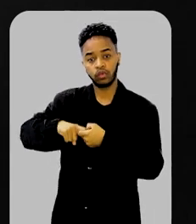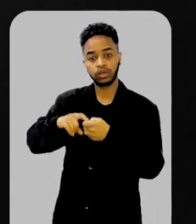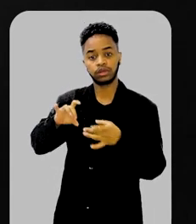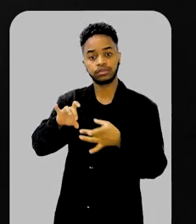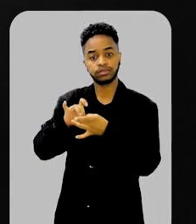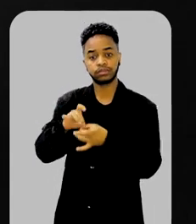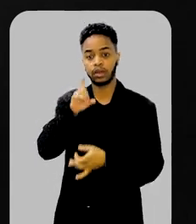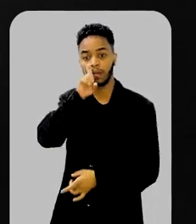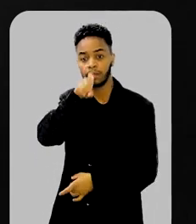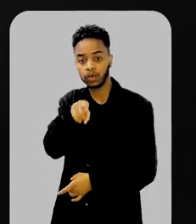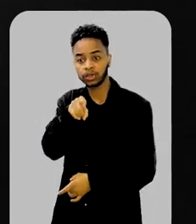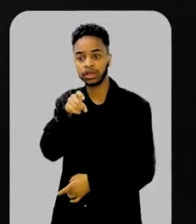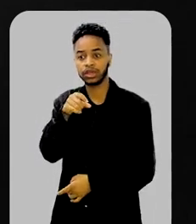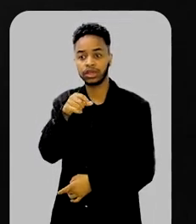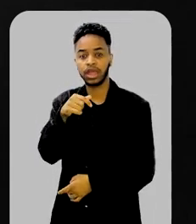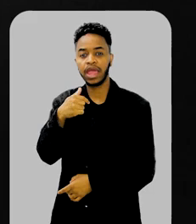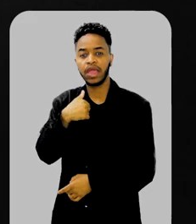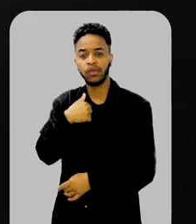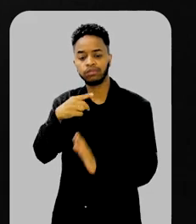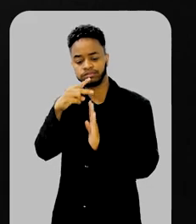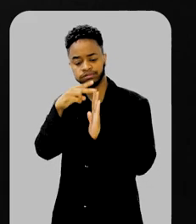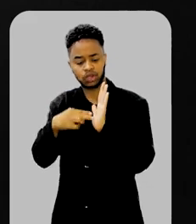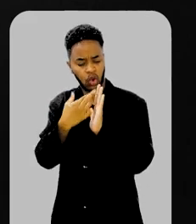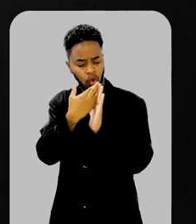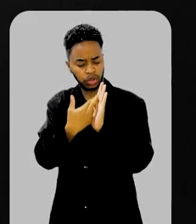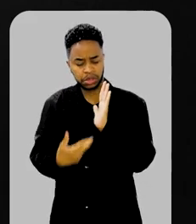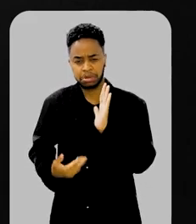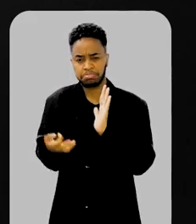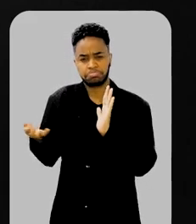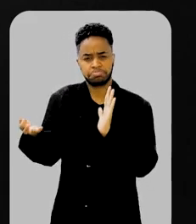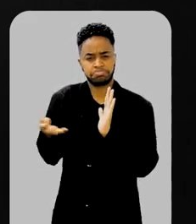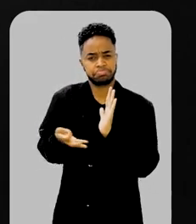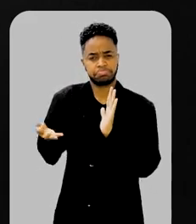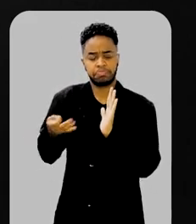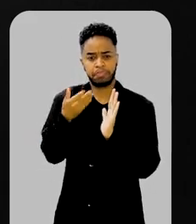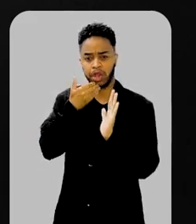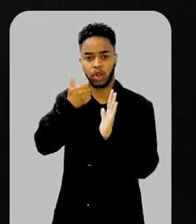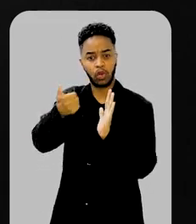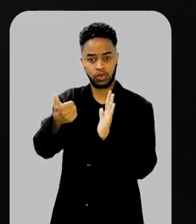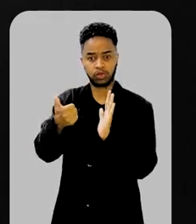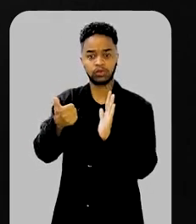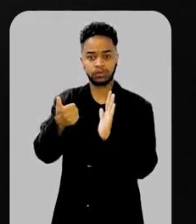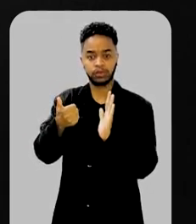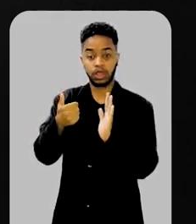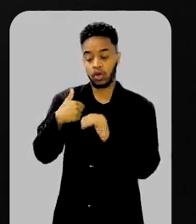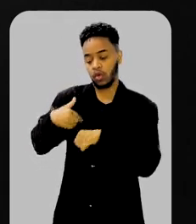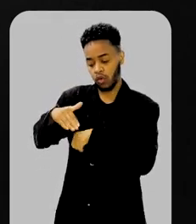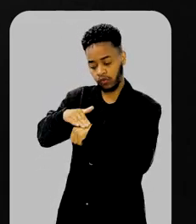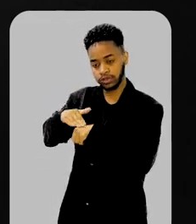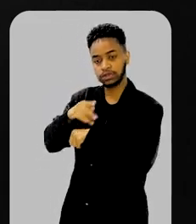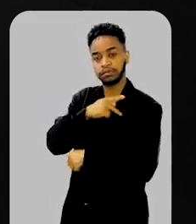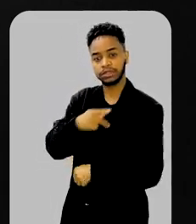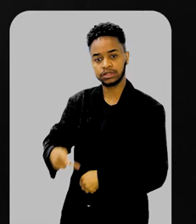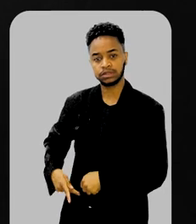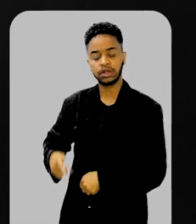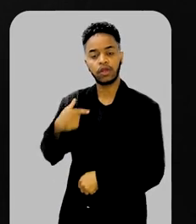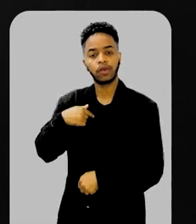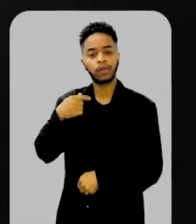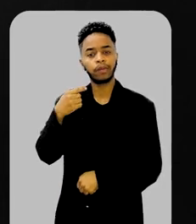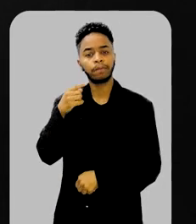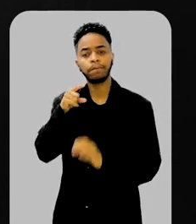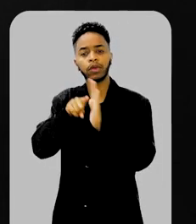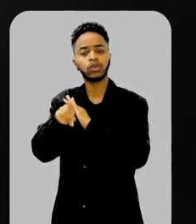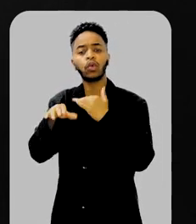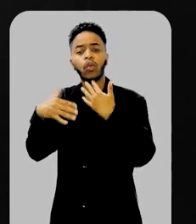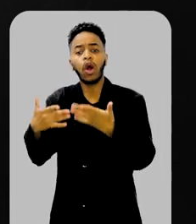Portela quando eu voltei eu peguei o melhor roteiro a partir da direção de carnaval depois ter conversado com o presidente ó Qual é o melhor